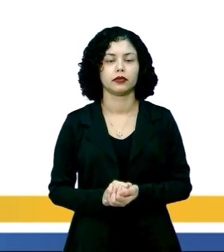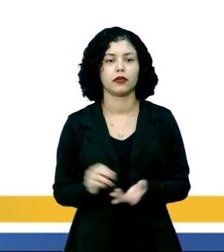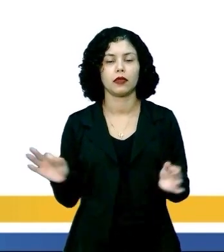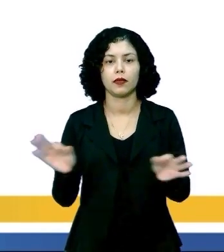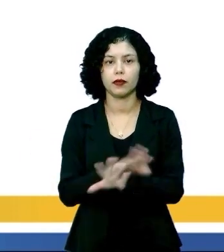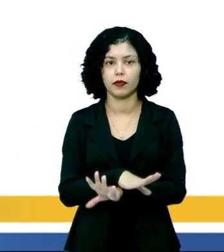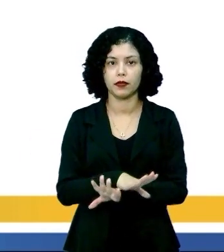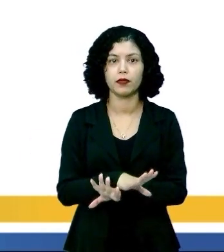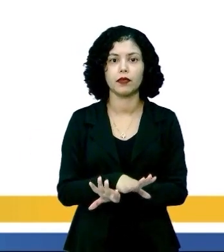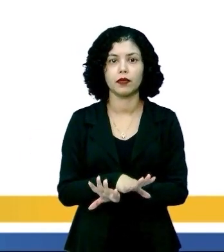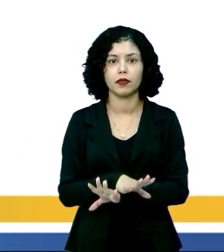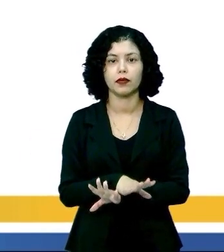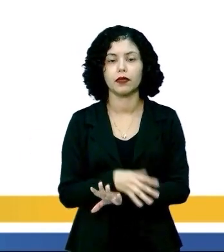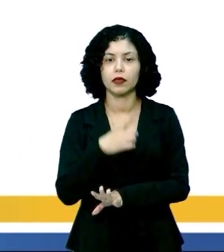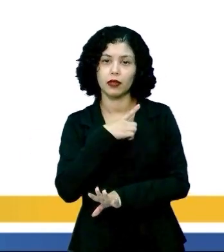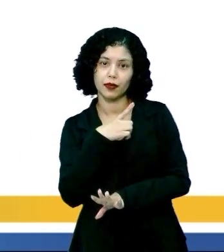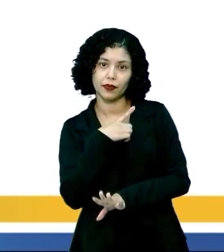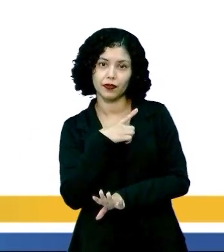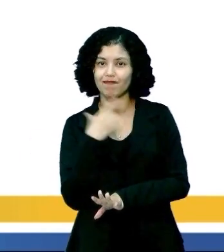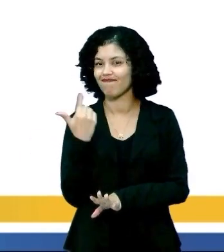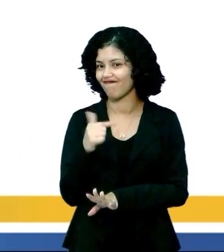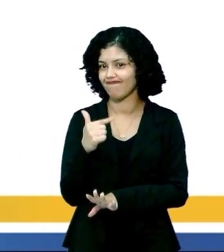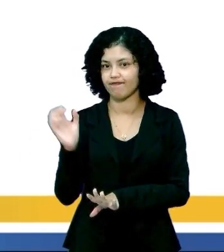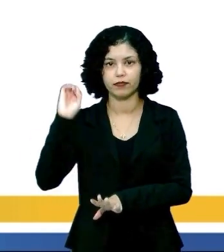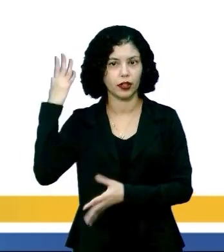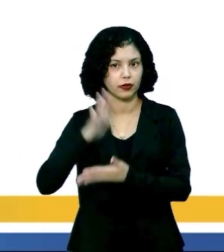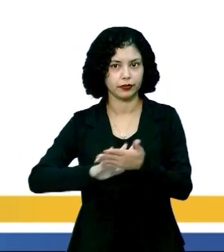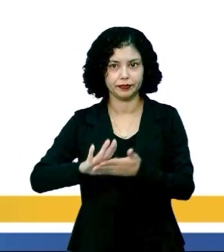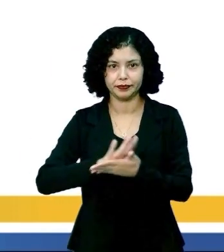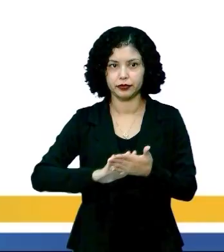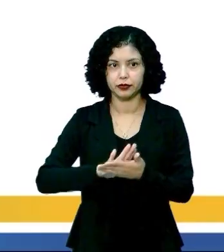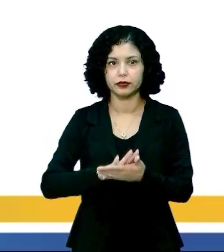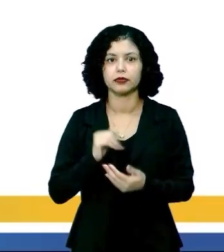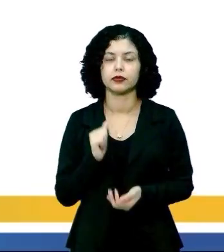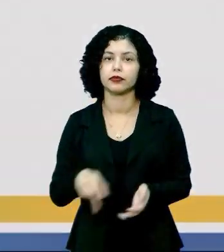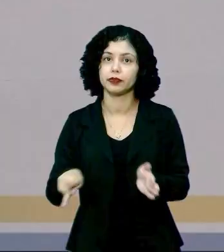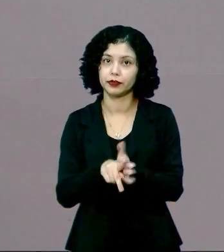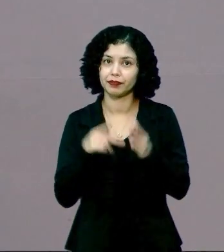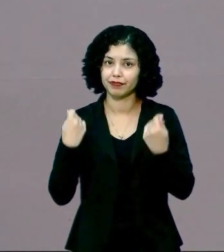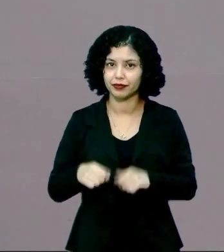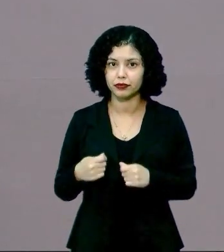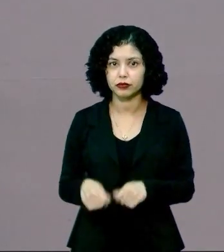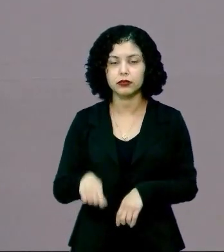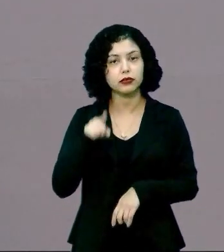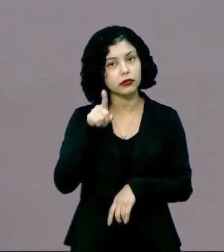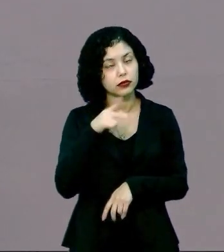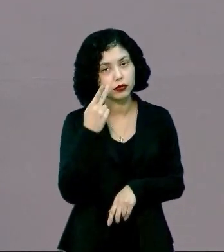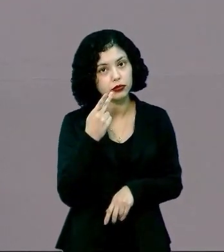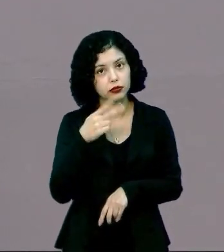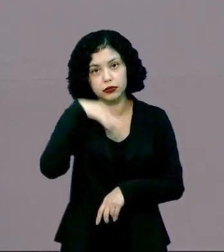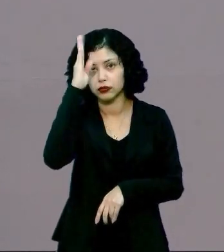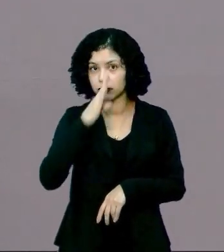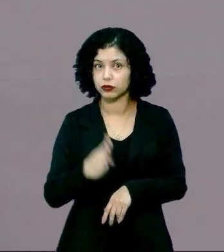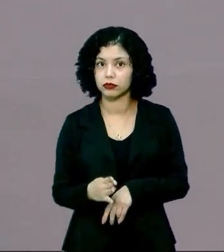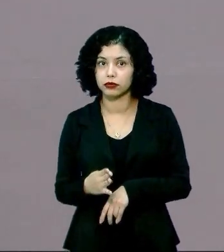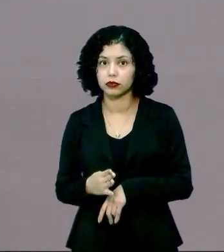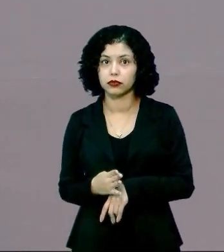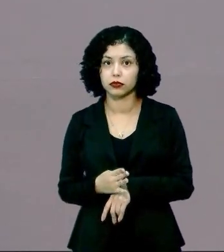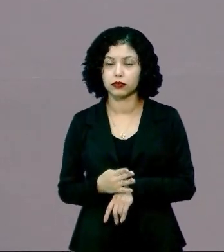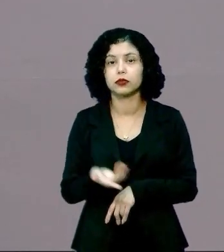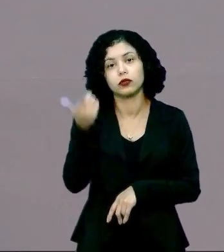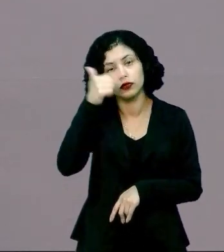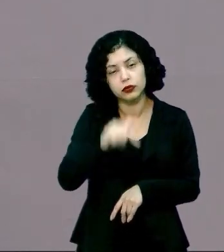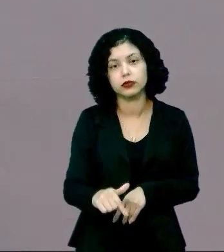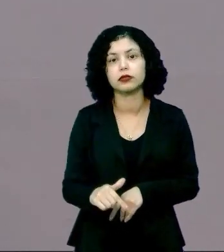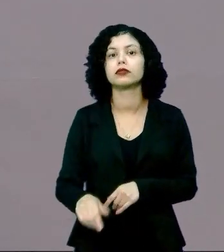medidas coercitivas acabam não sendo tomadas no devido momento. Então, eu estou falando do Brasil, então, para que eu não